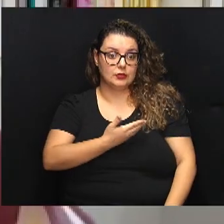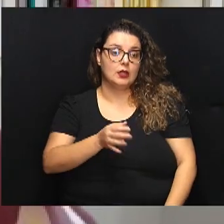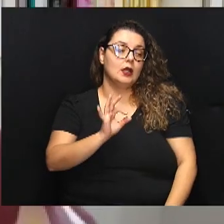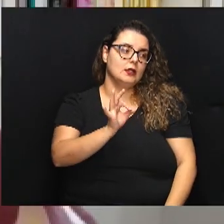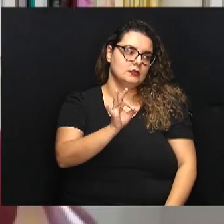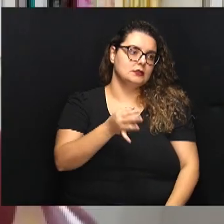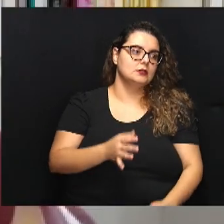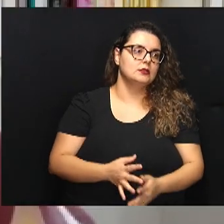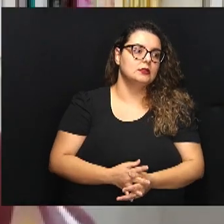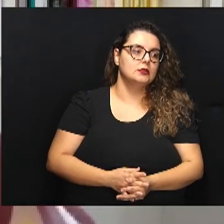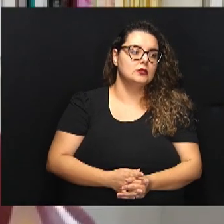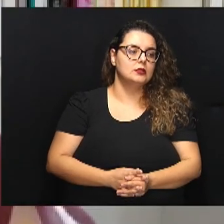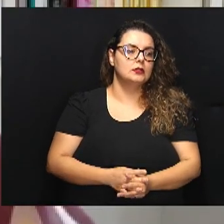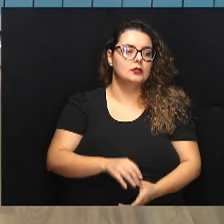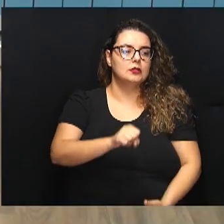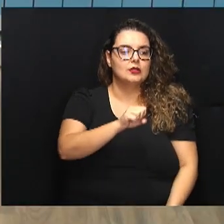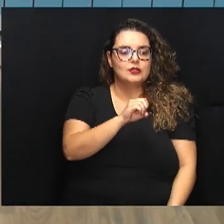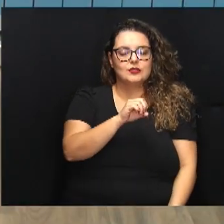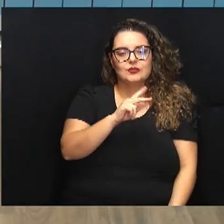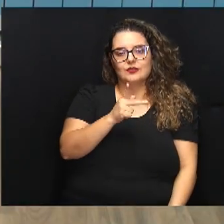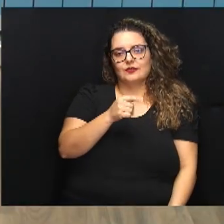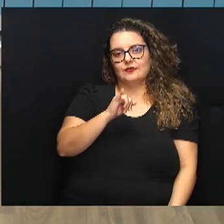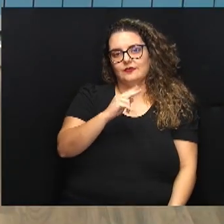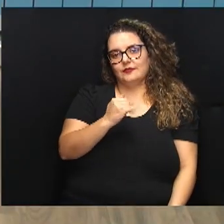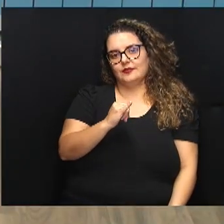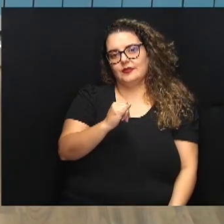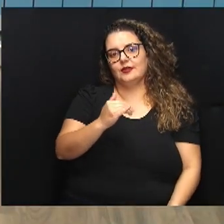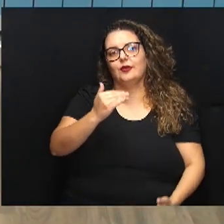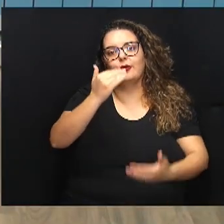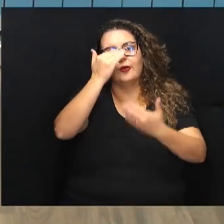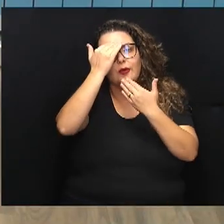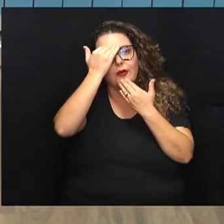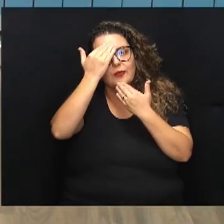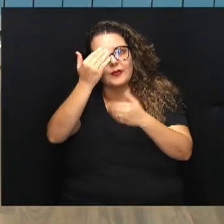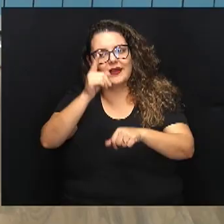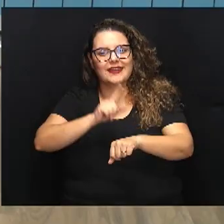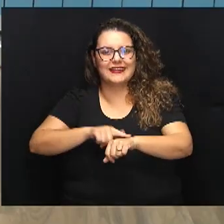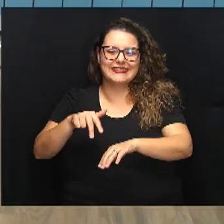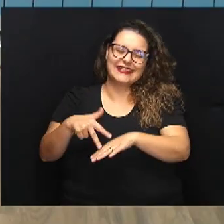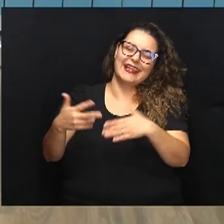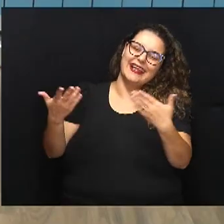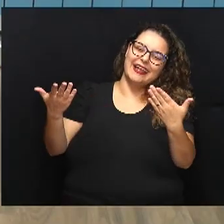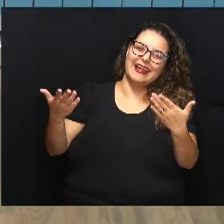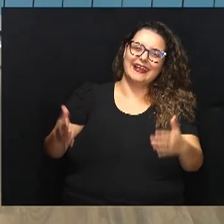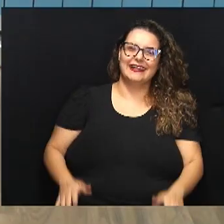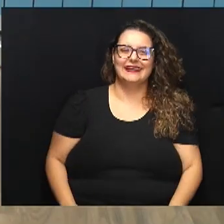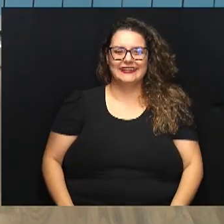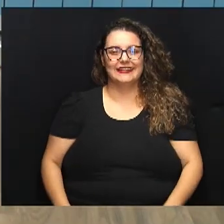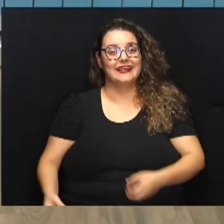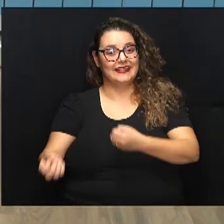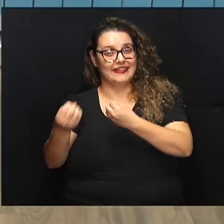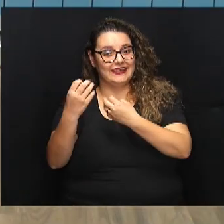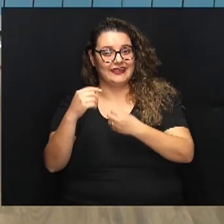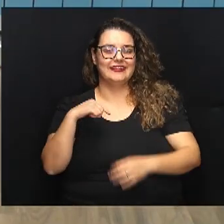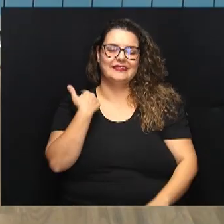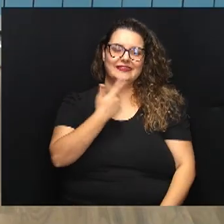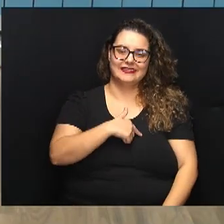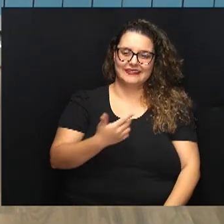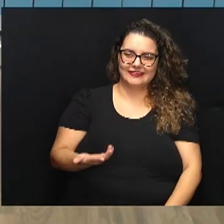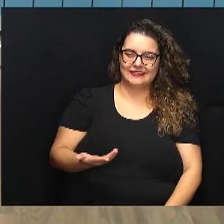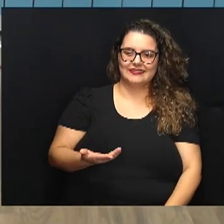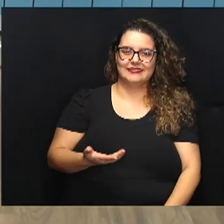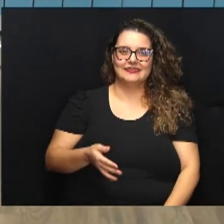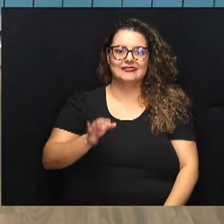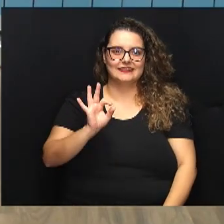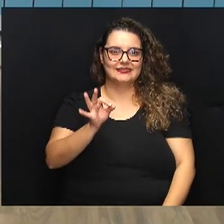dúvida. Sofideira, muito obrigado pela disponibilidade do seu tempo, a aula que você deu aqui pra gente. Tenho certeza